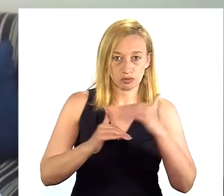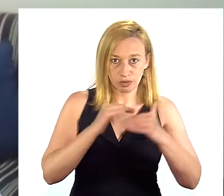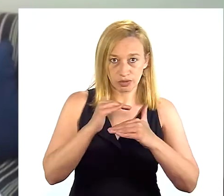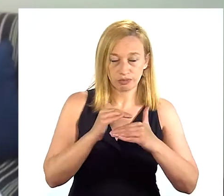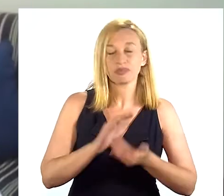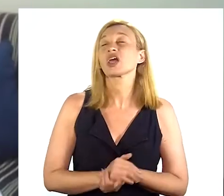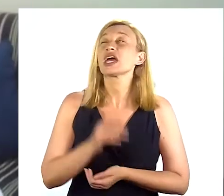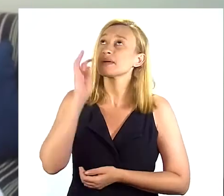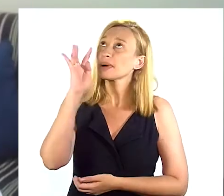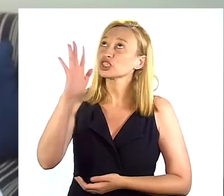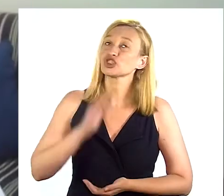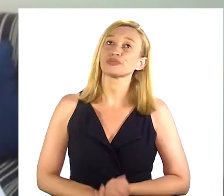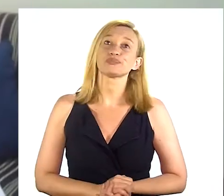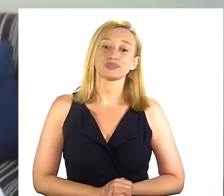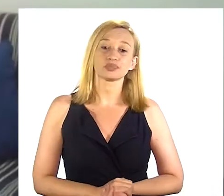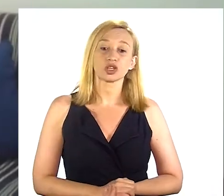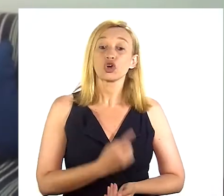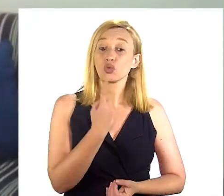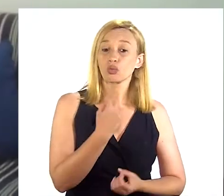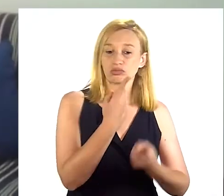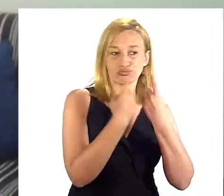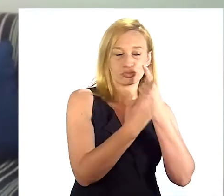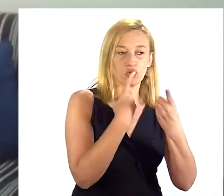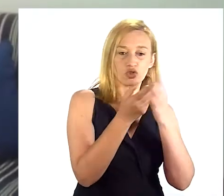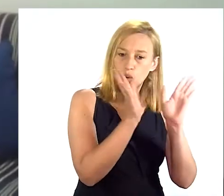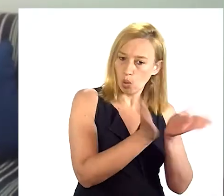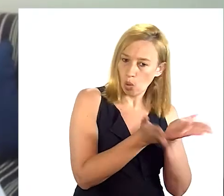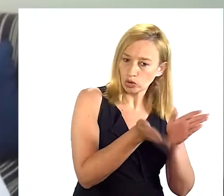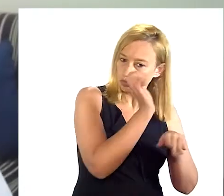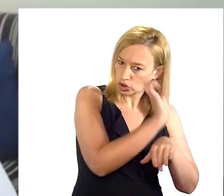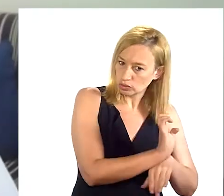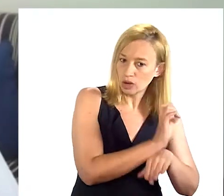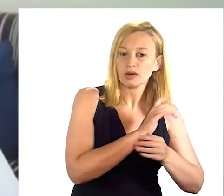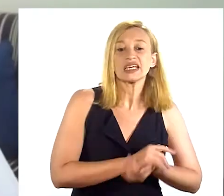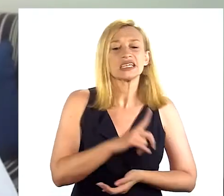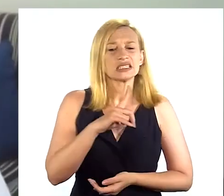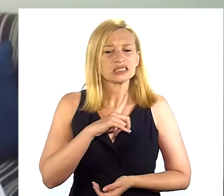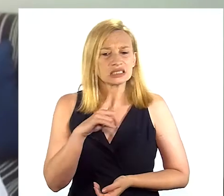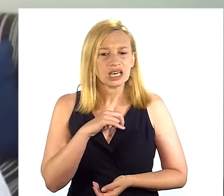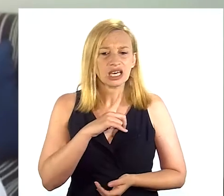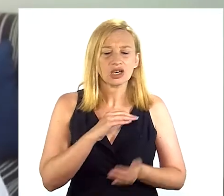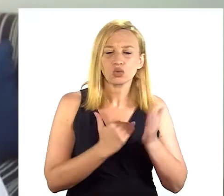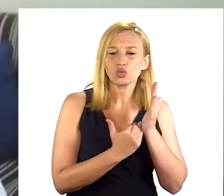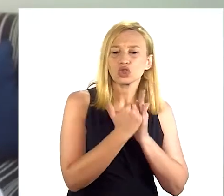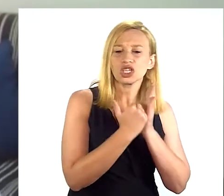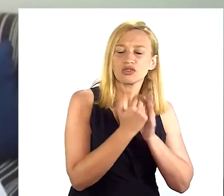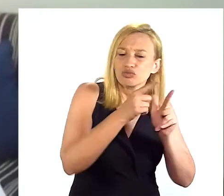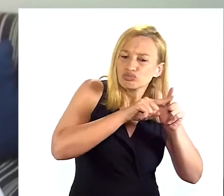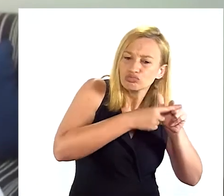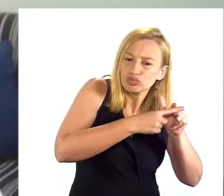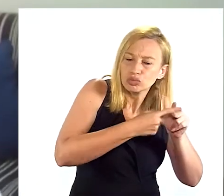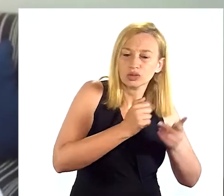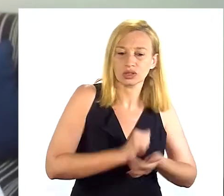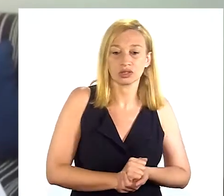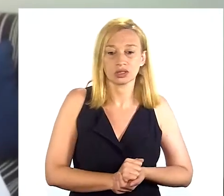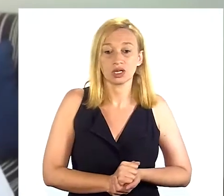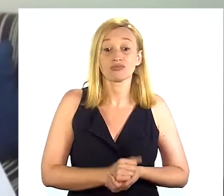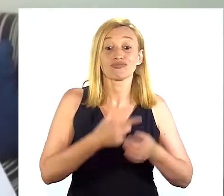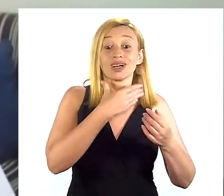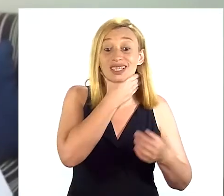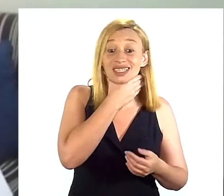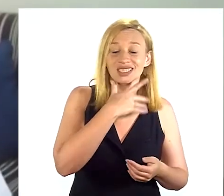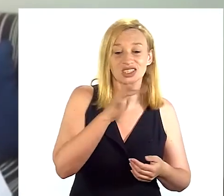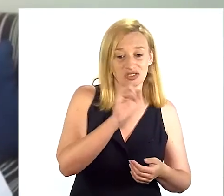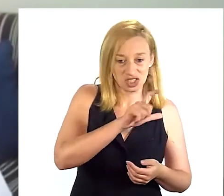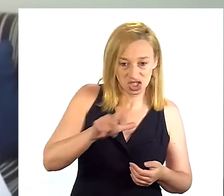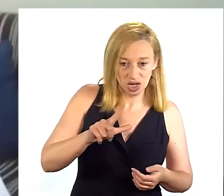produtivo, né? Você imagina uma coisa, uma rodovia hoje, estadual, que tem um determinado nível de manutenção.